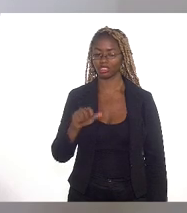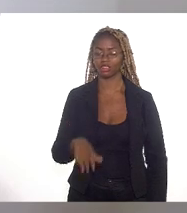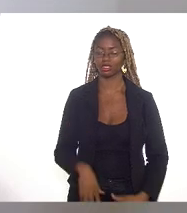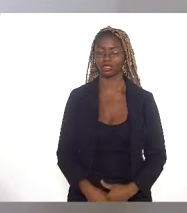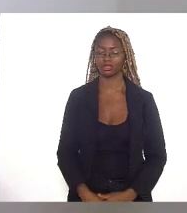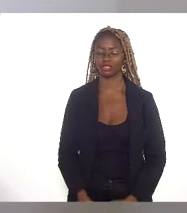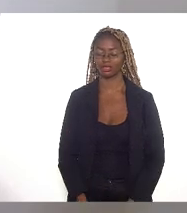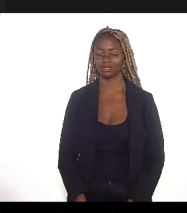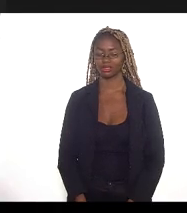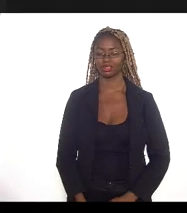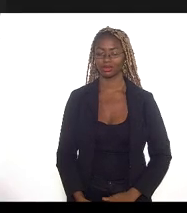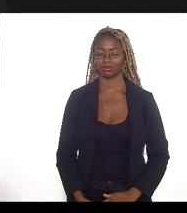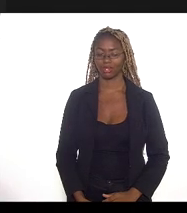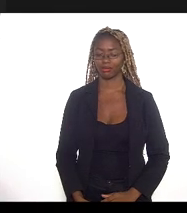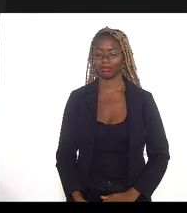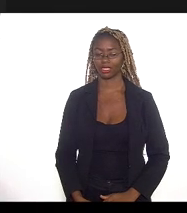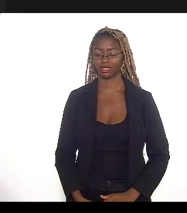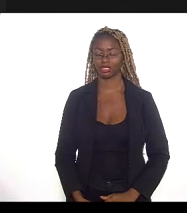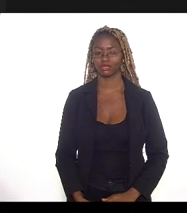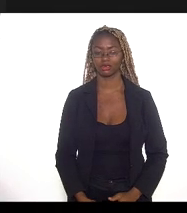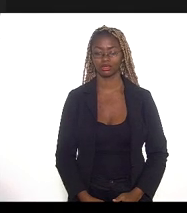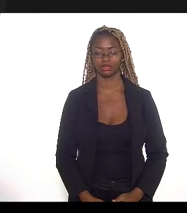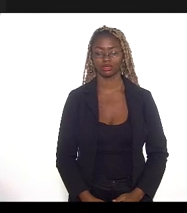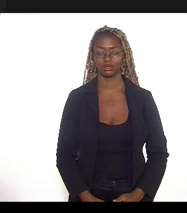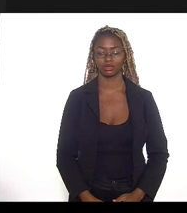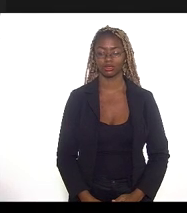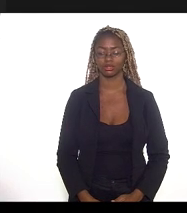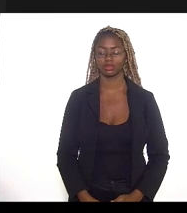Deputado Carlos Augusto.